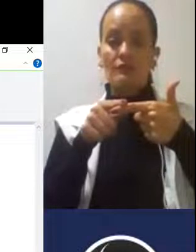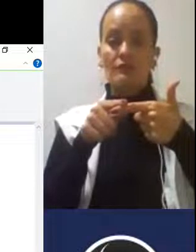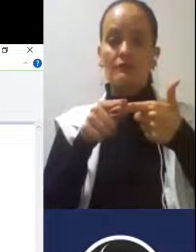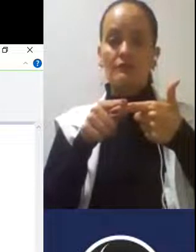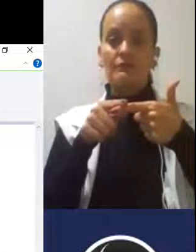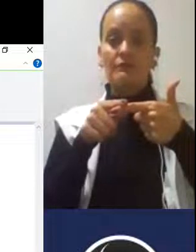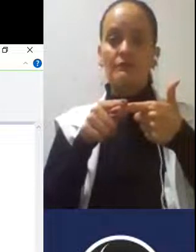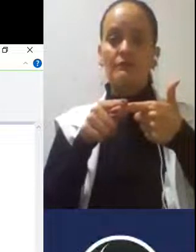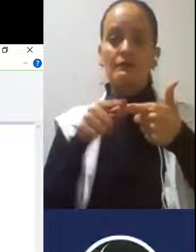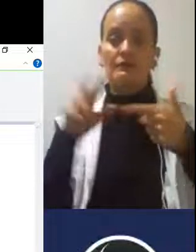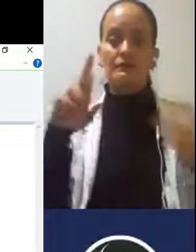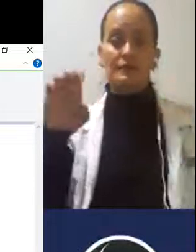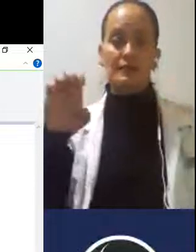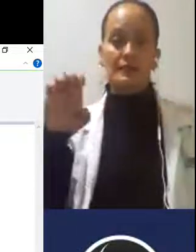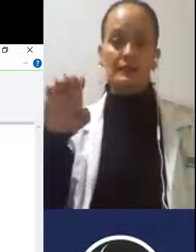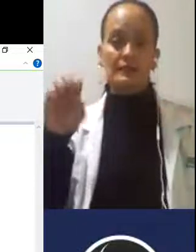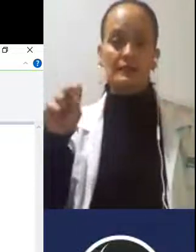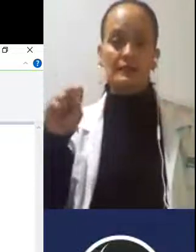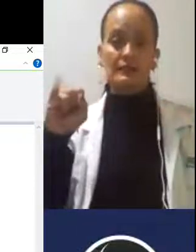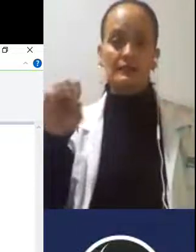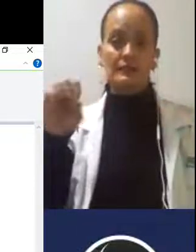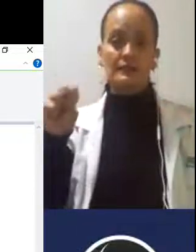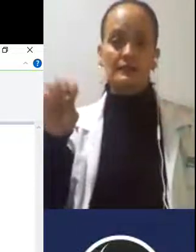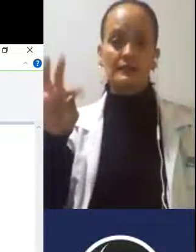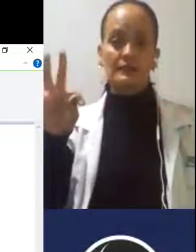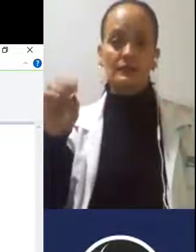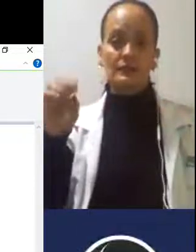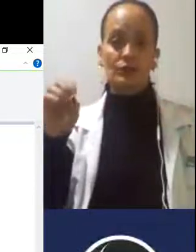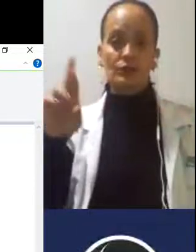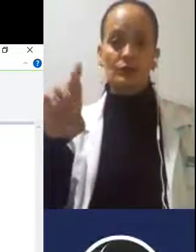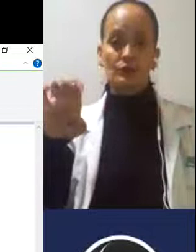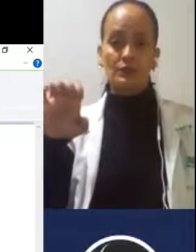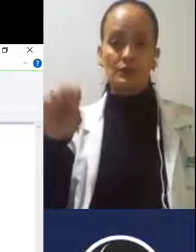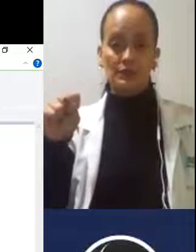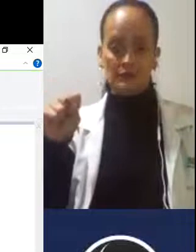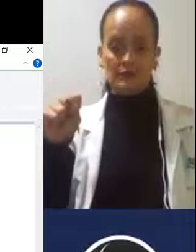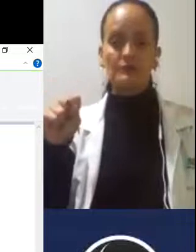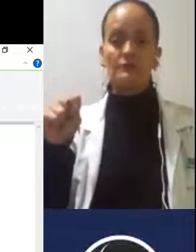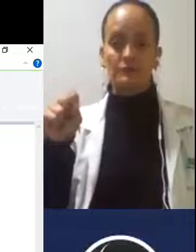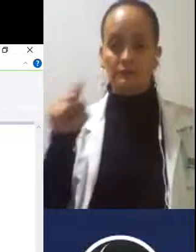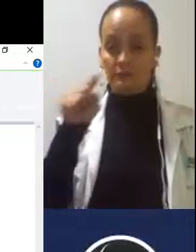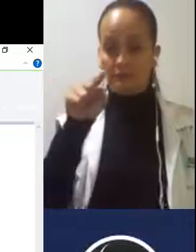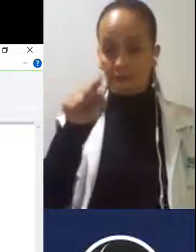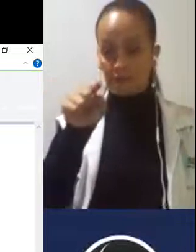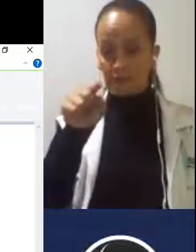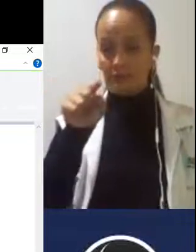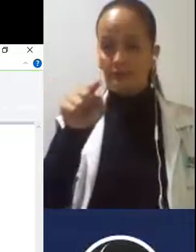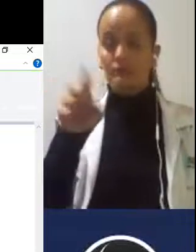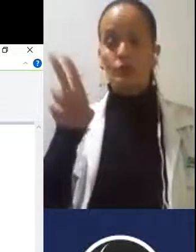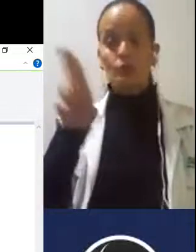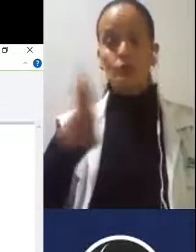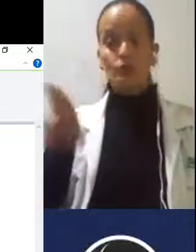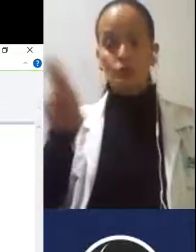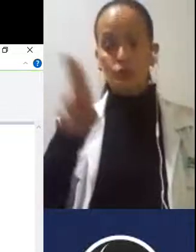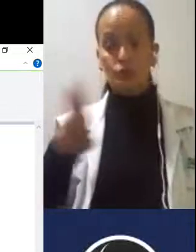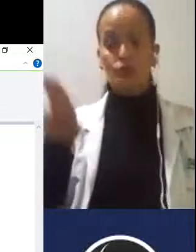resistores. Professor, isso aqui vale para qualquer tipo de carga? Não, isso aqui só vale para quando a gente tem